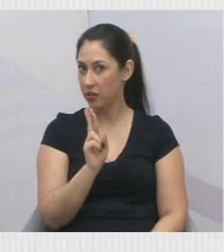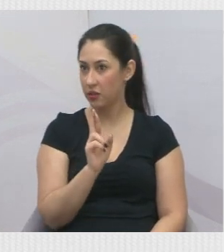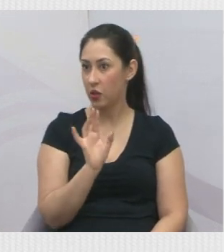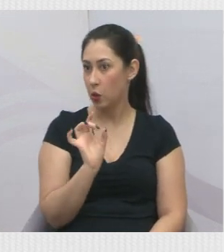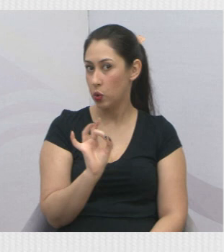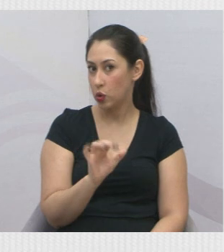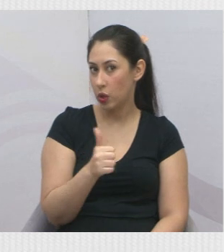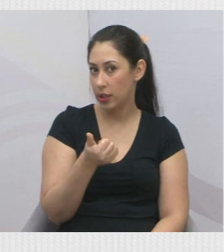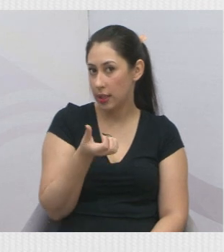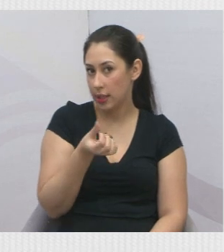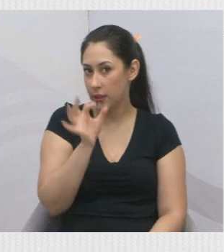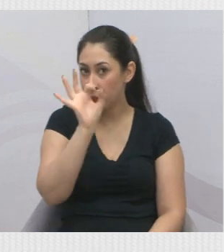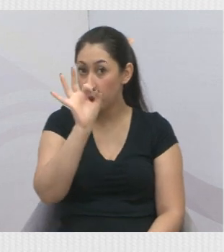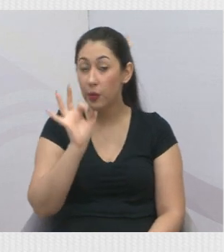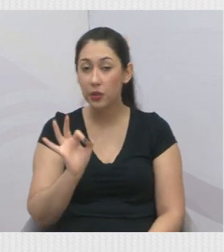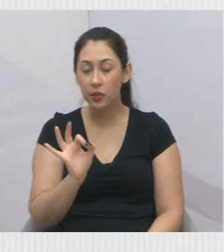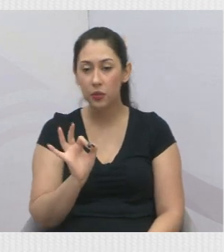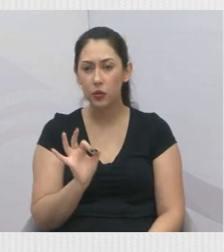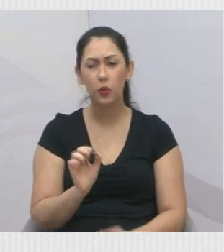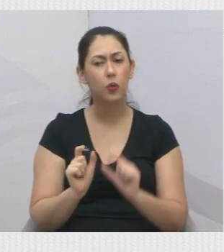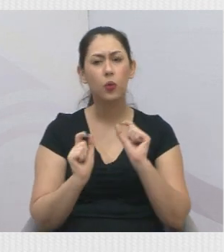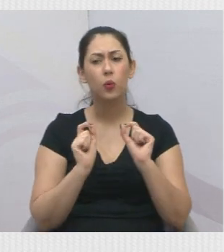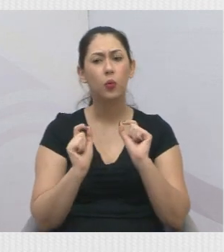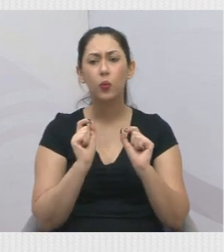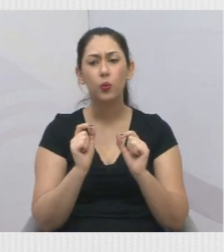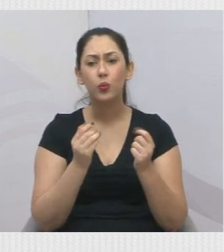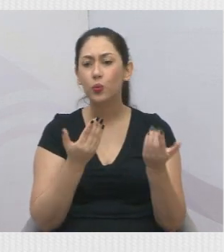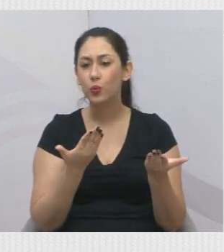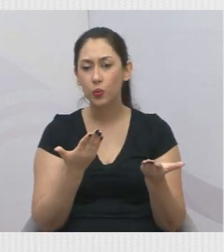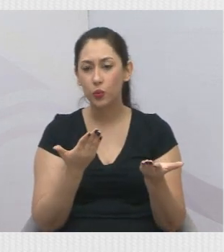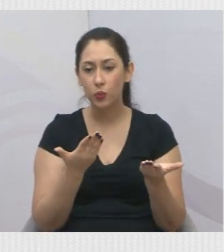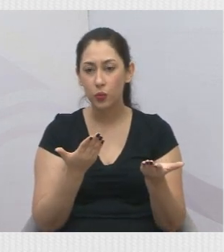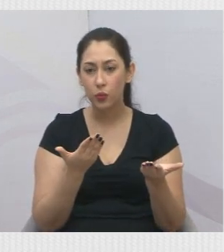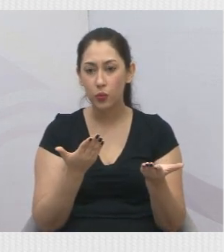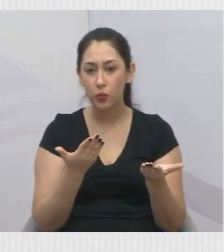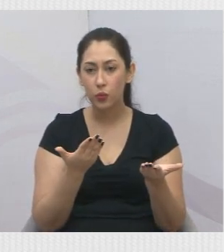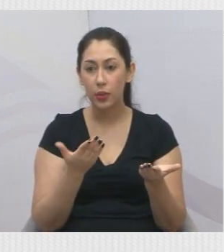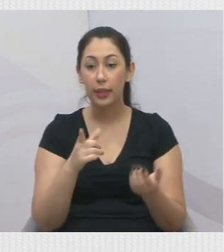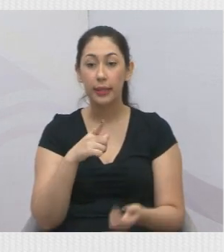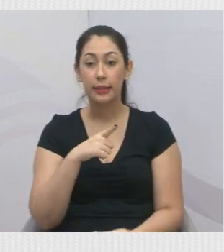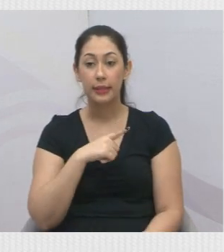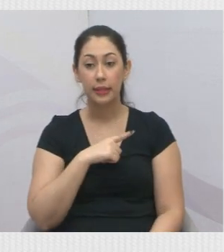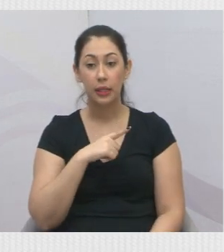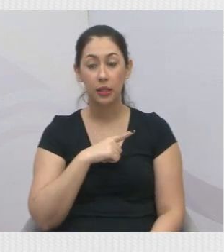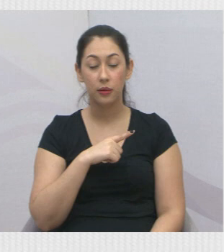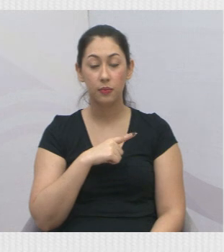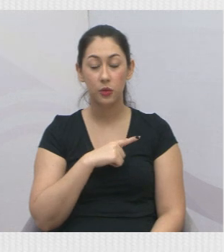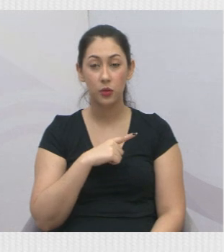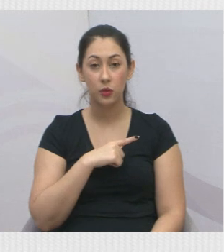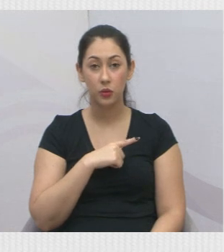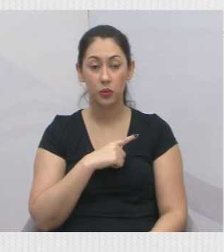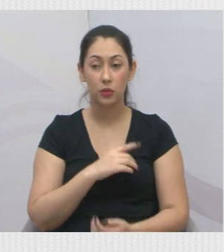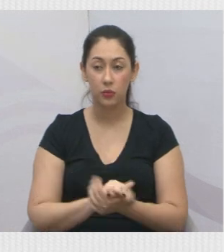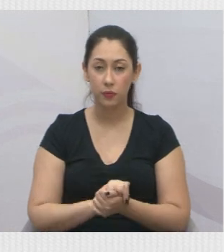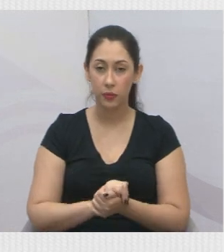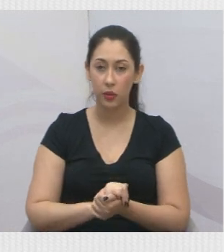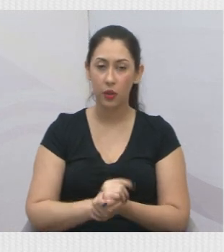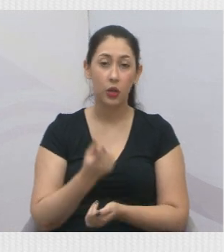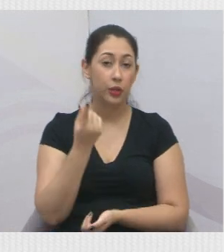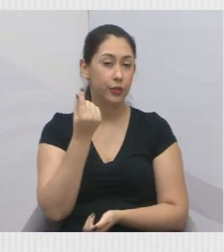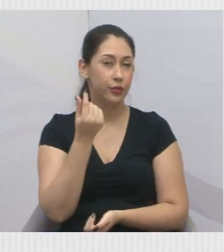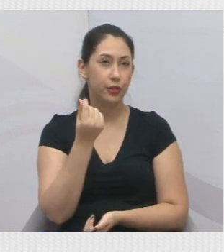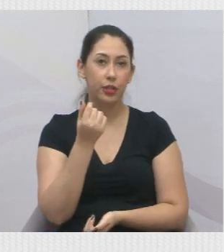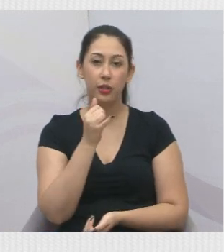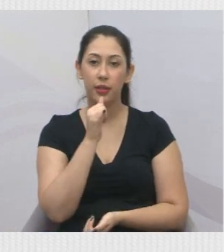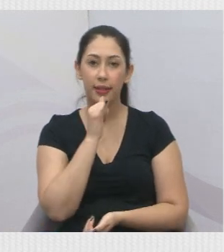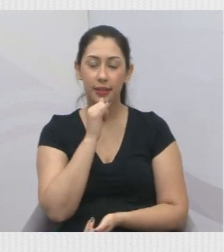R$ 16.965.000, 16%. Quem se encontra na operação de crédito? Nós temos aqui os recursos que vêm, por